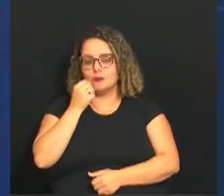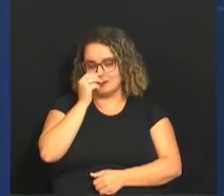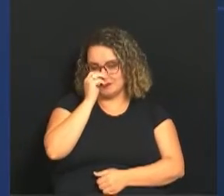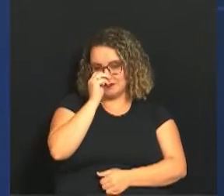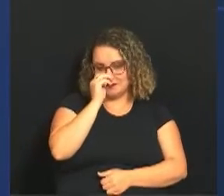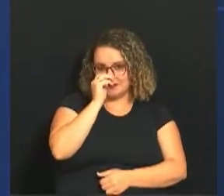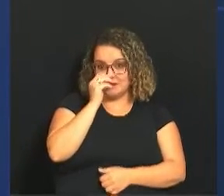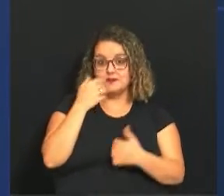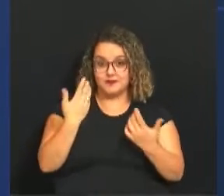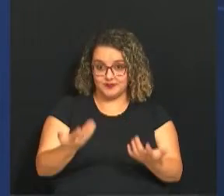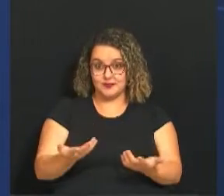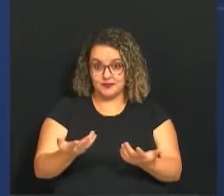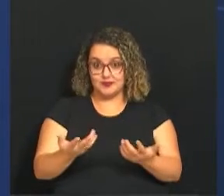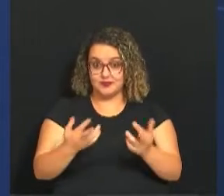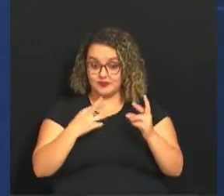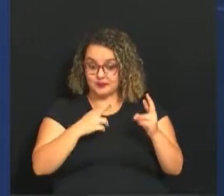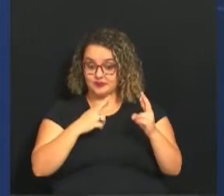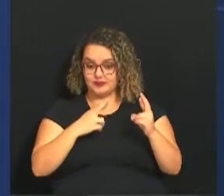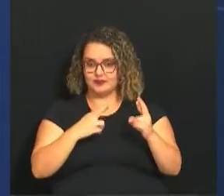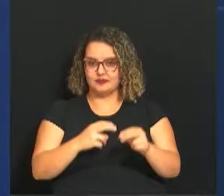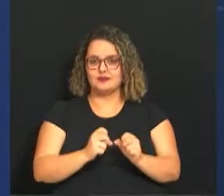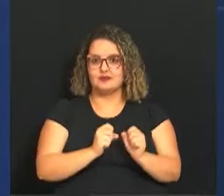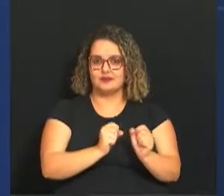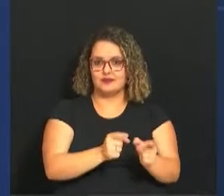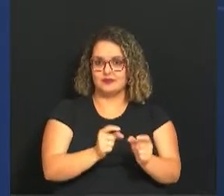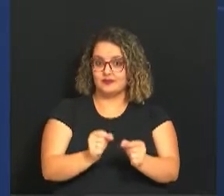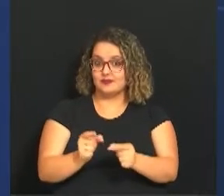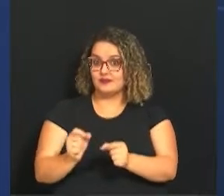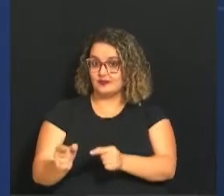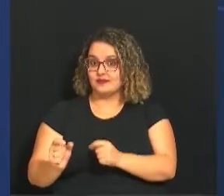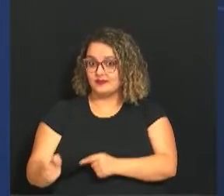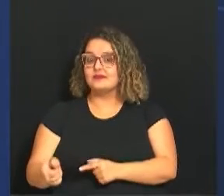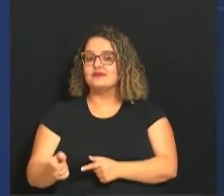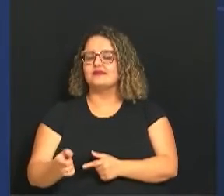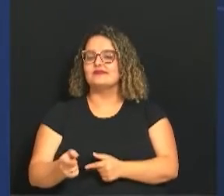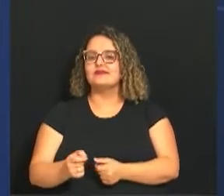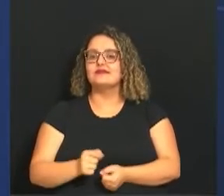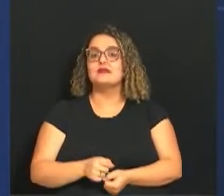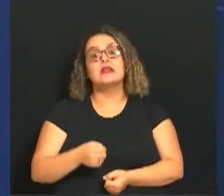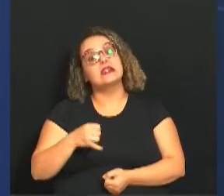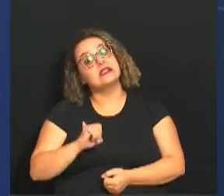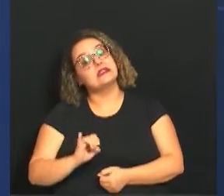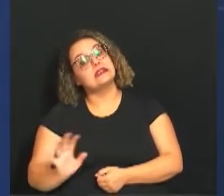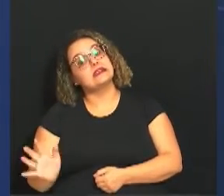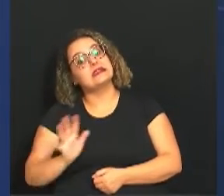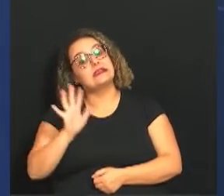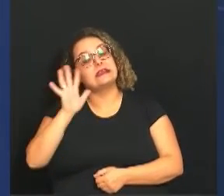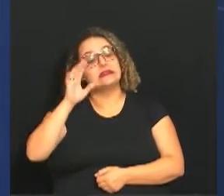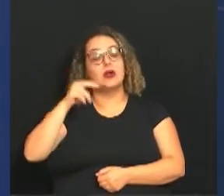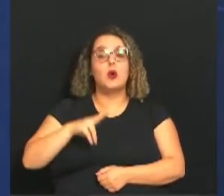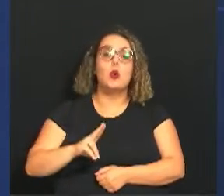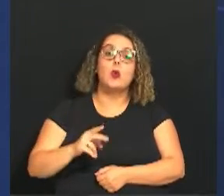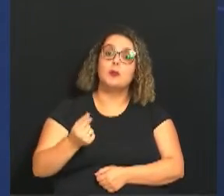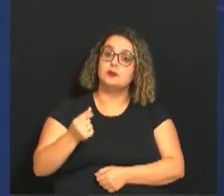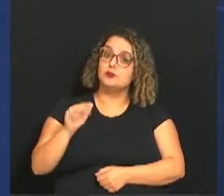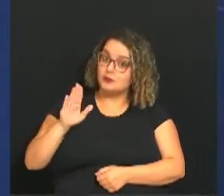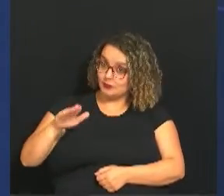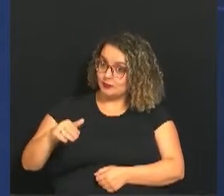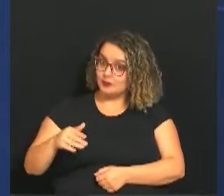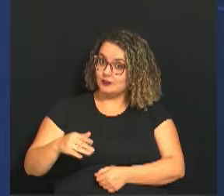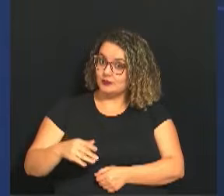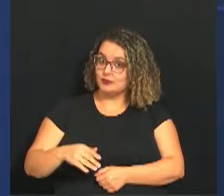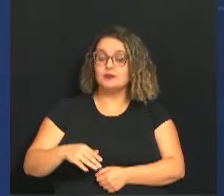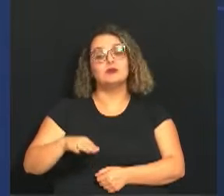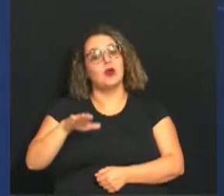sobre a expectativa de vendas para esta época, se está mais caro ou mais barato, eu vou acionar o